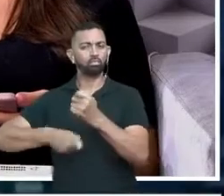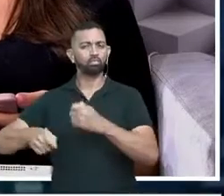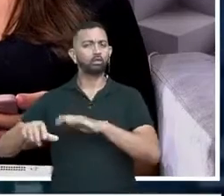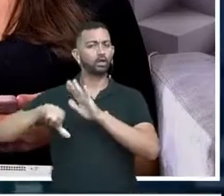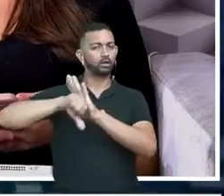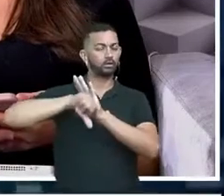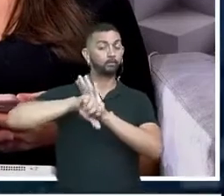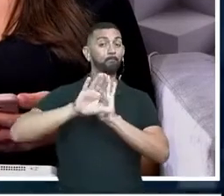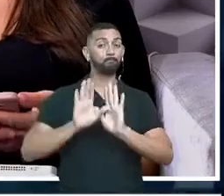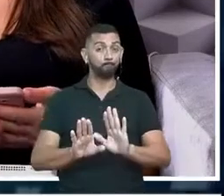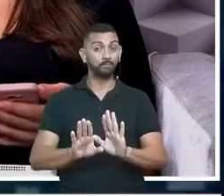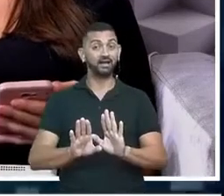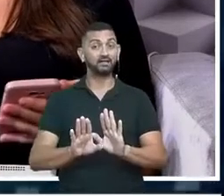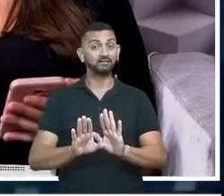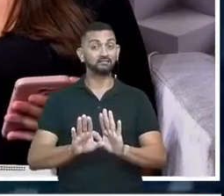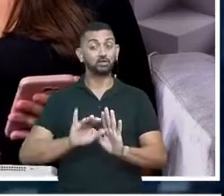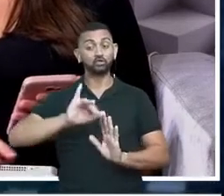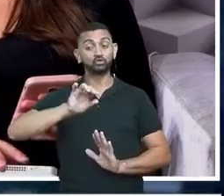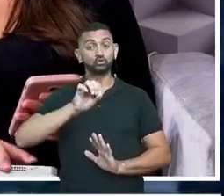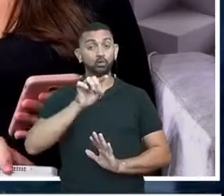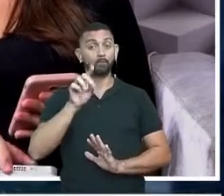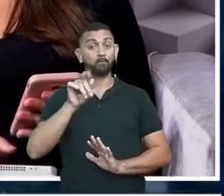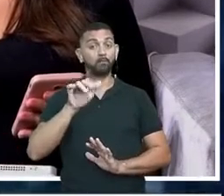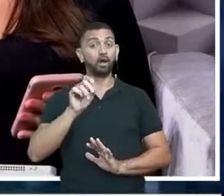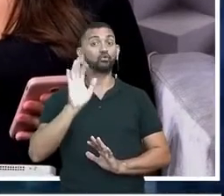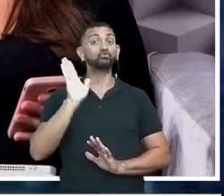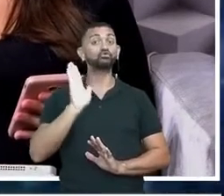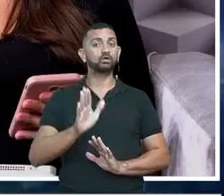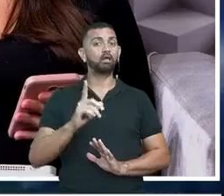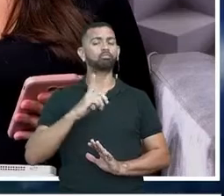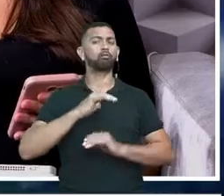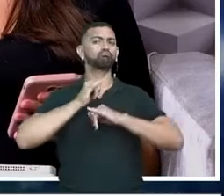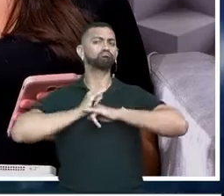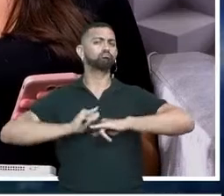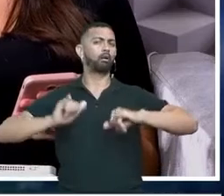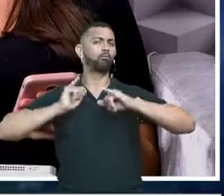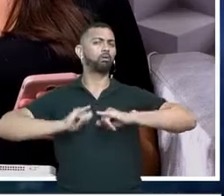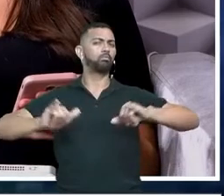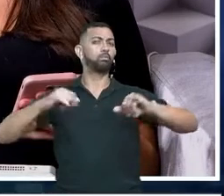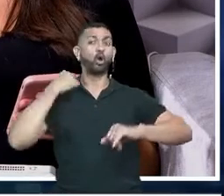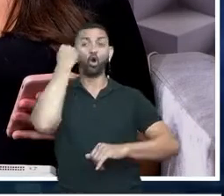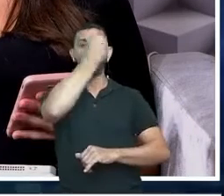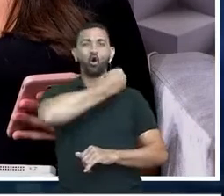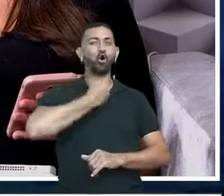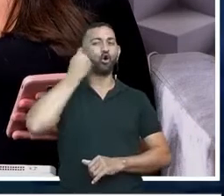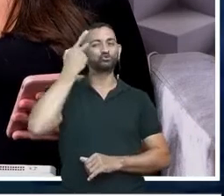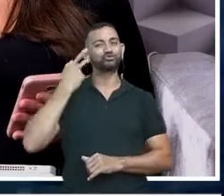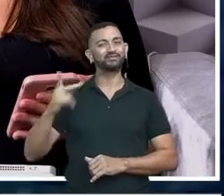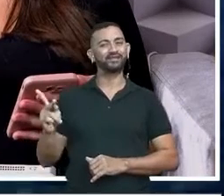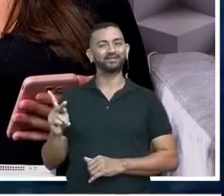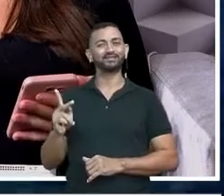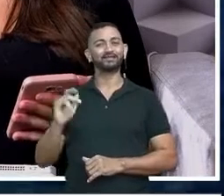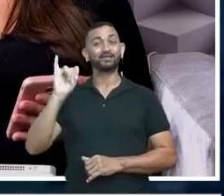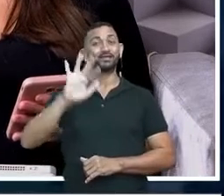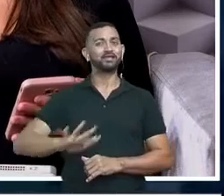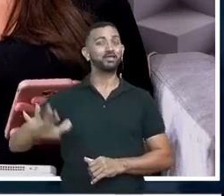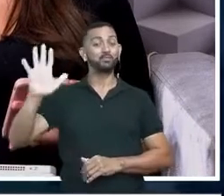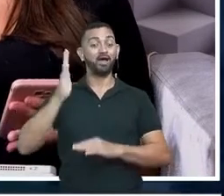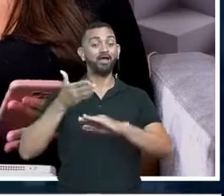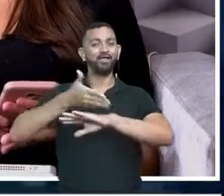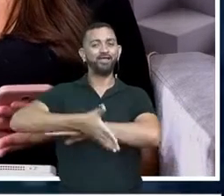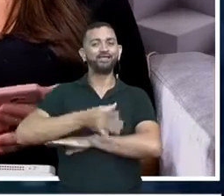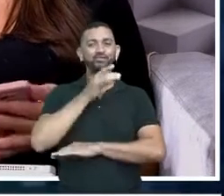mesma organização criminosa Segundo a polícia mas no caso do João Paulo já havia se dado uma grande notoriedade ao rosto dele as